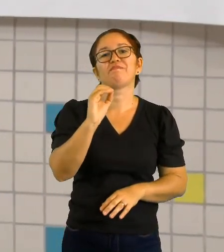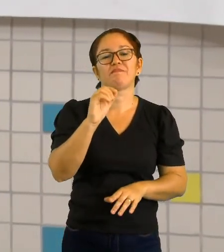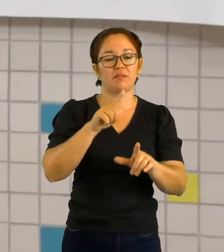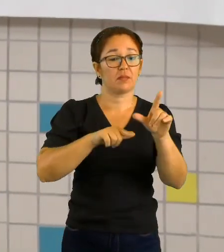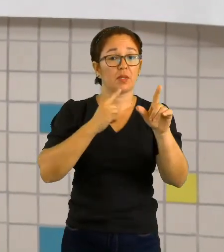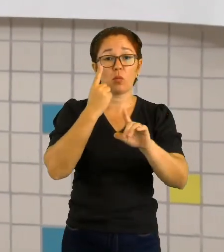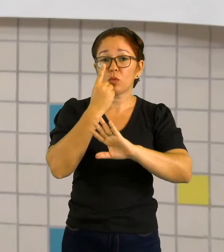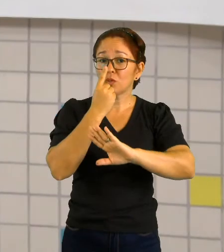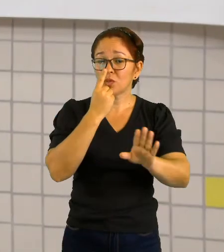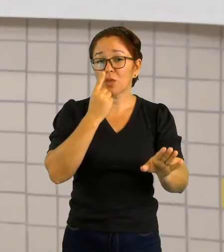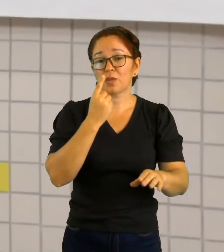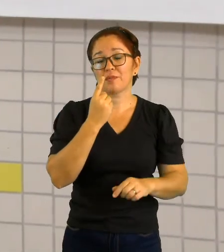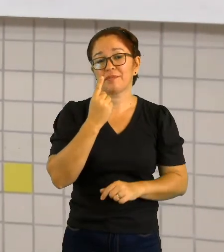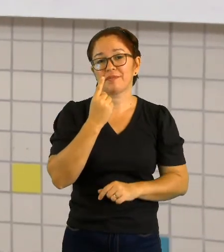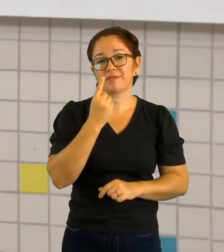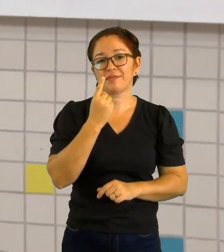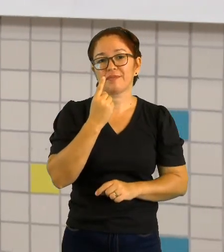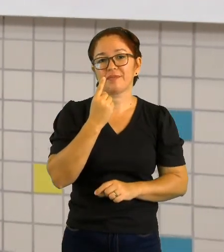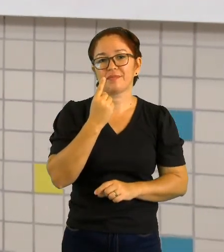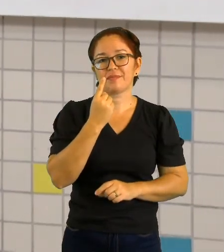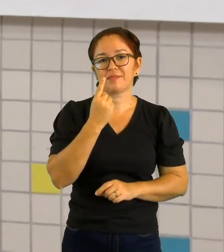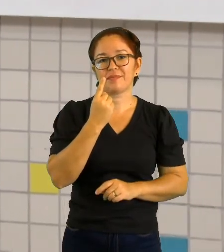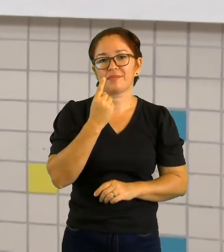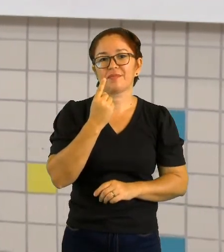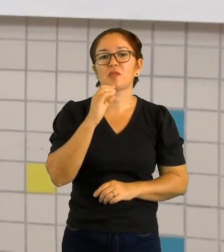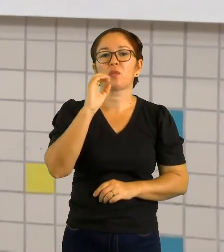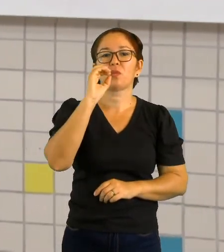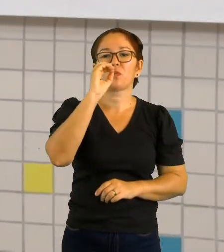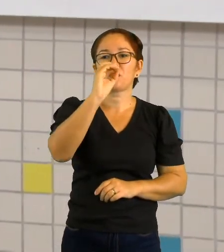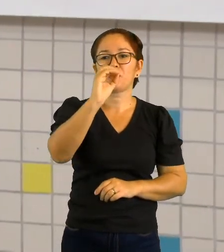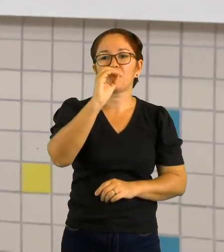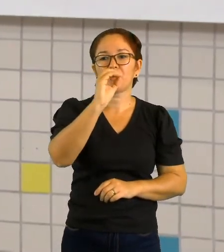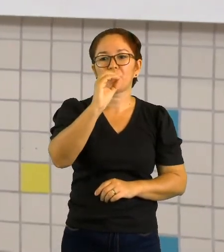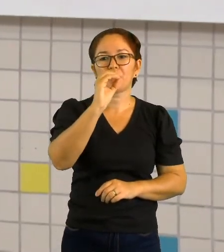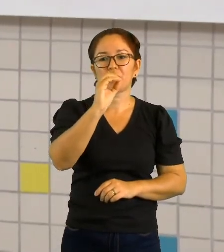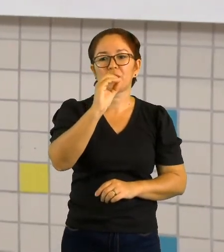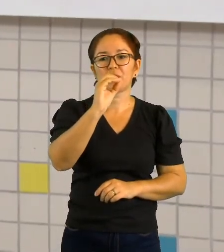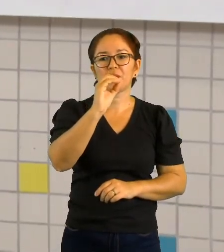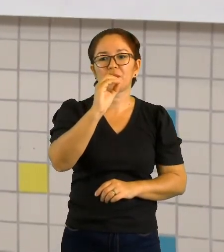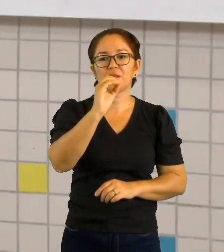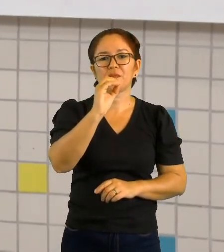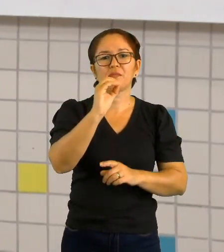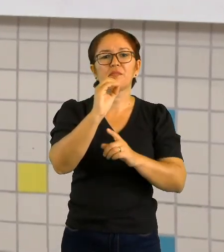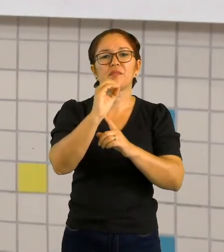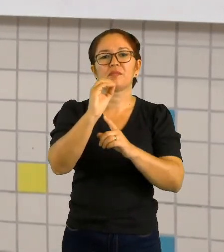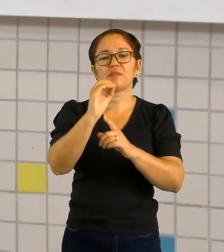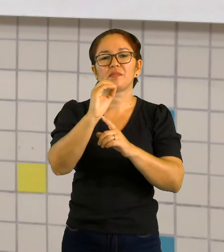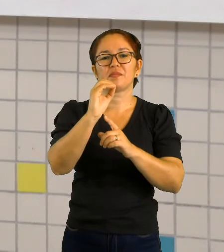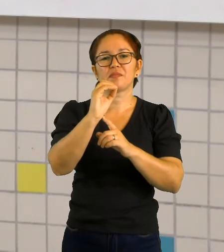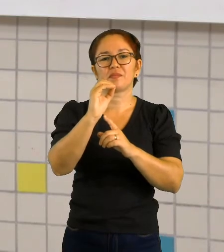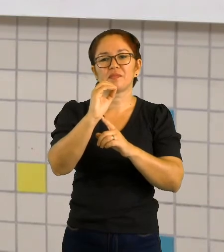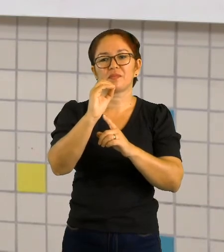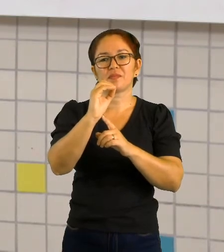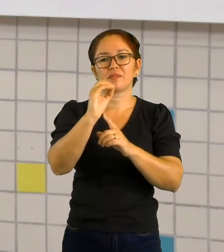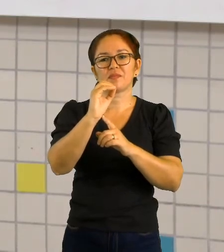letra. Uma letra. E essa letra aqui, que letra que é? É